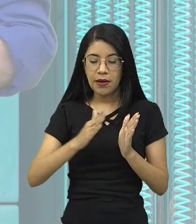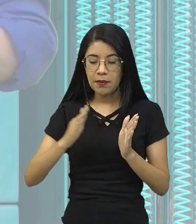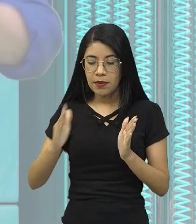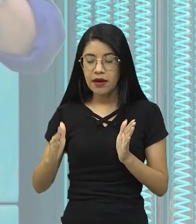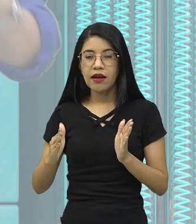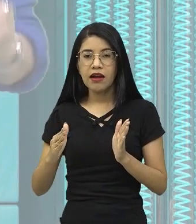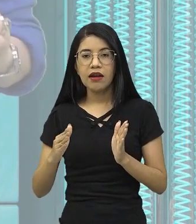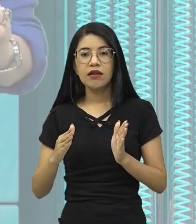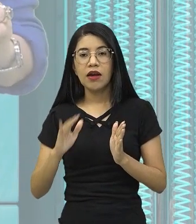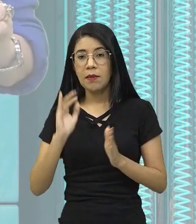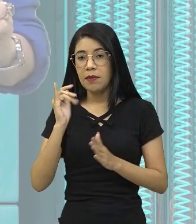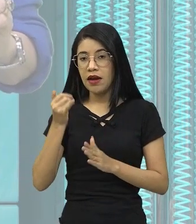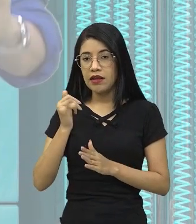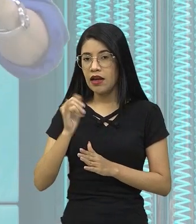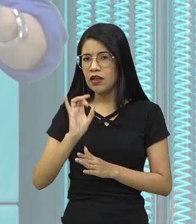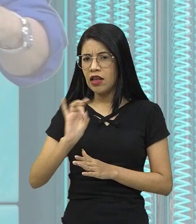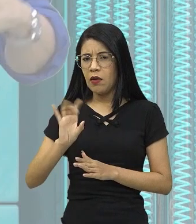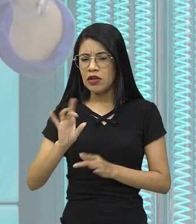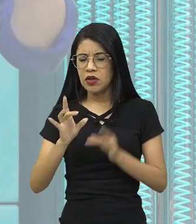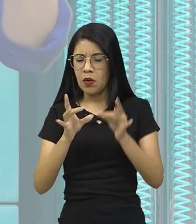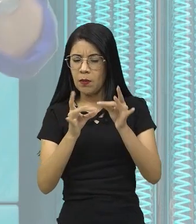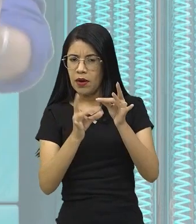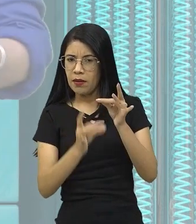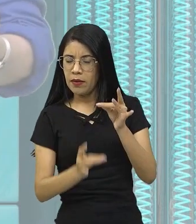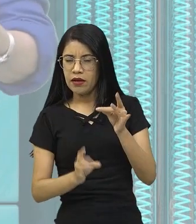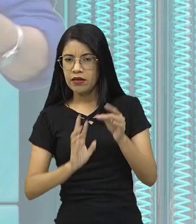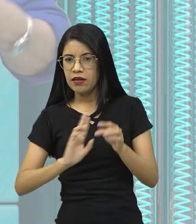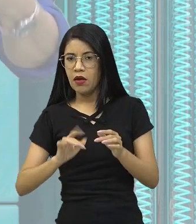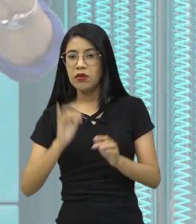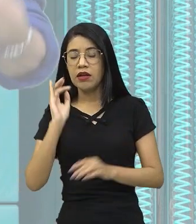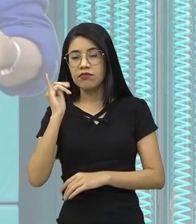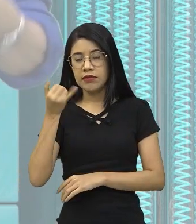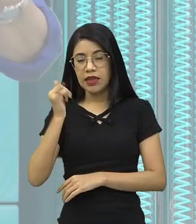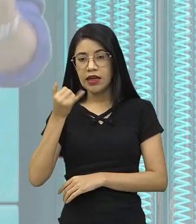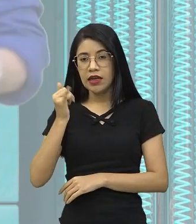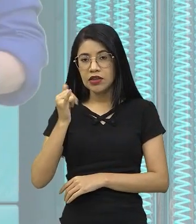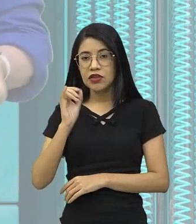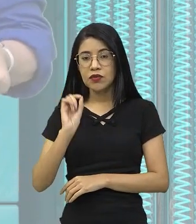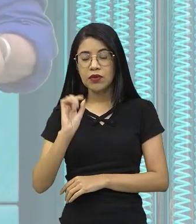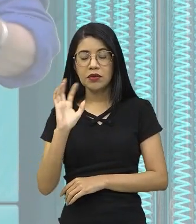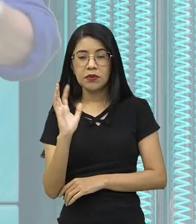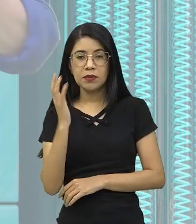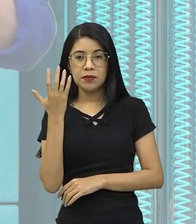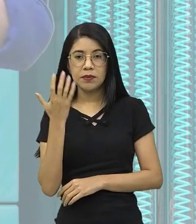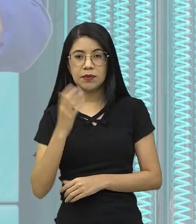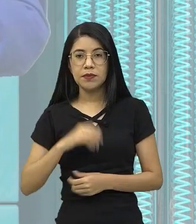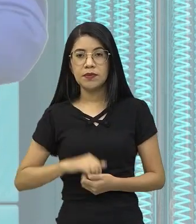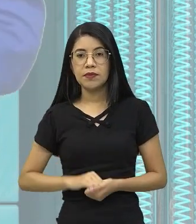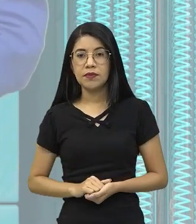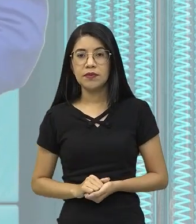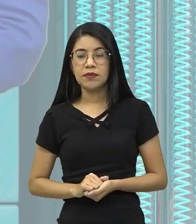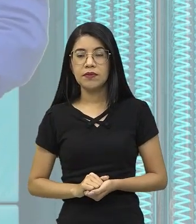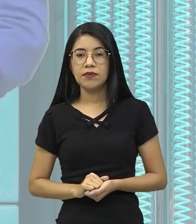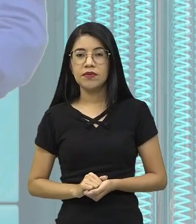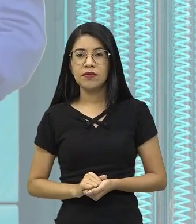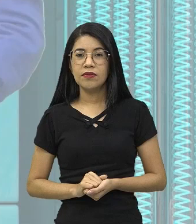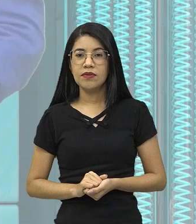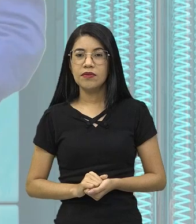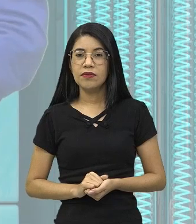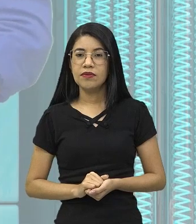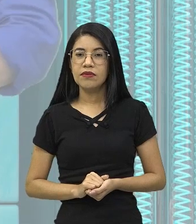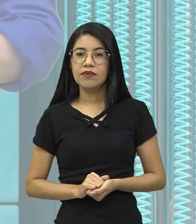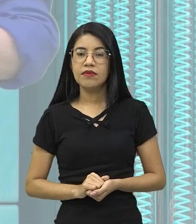narrativa e não uma descrição. Está narrado um evento com o personagem. A